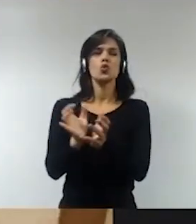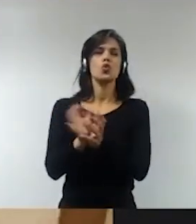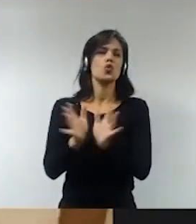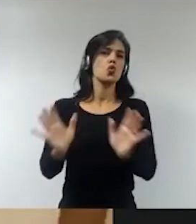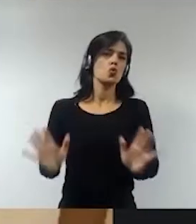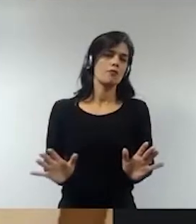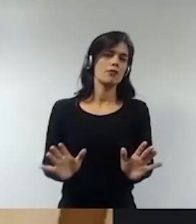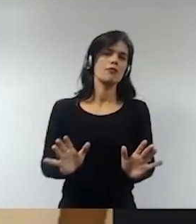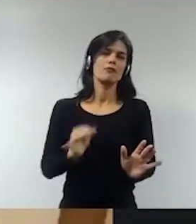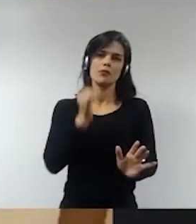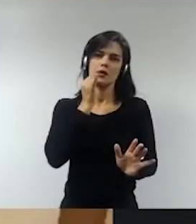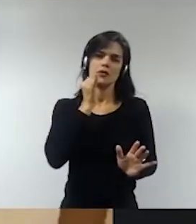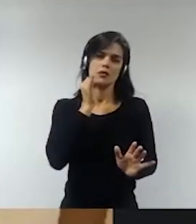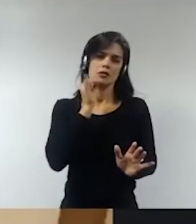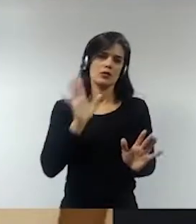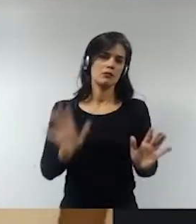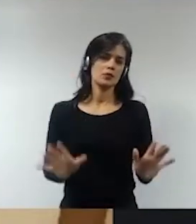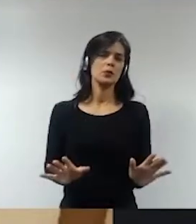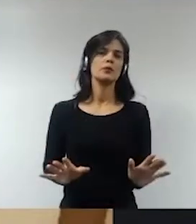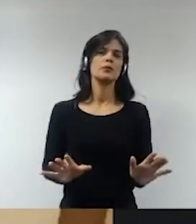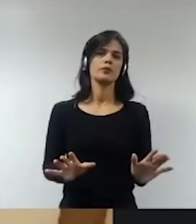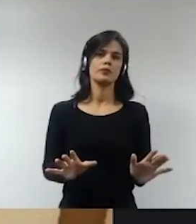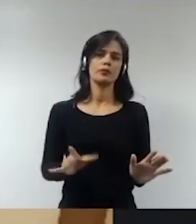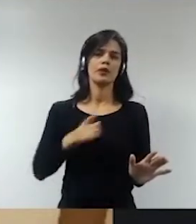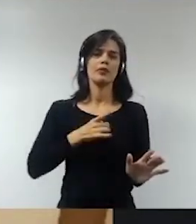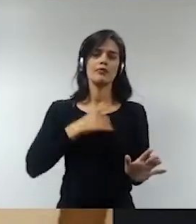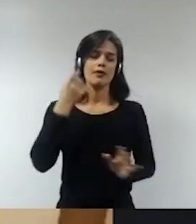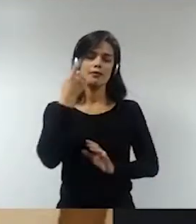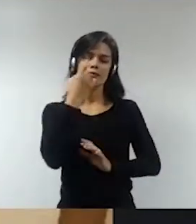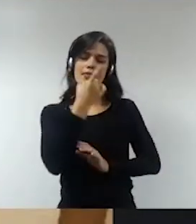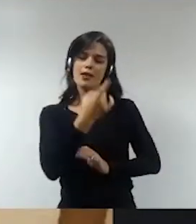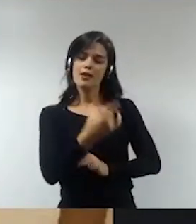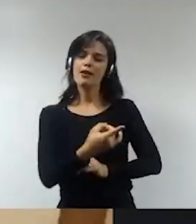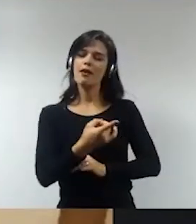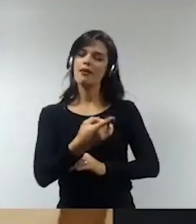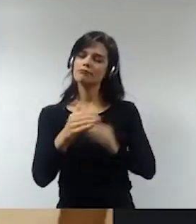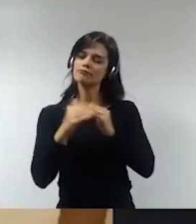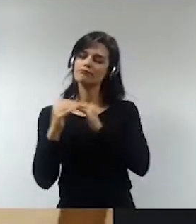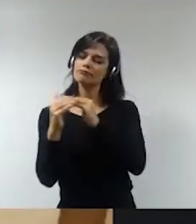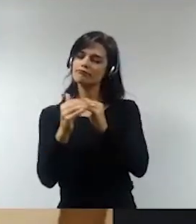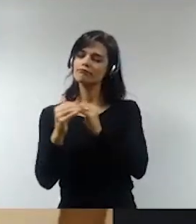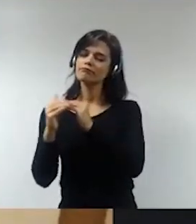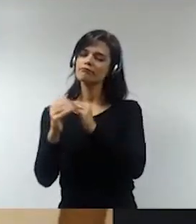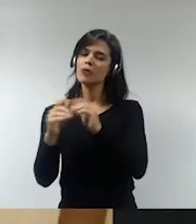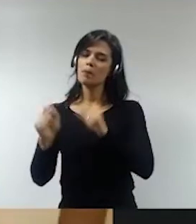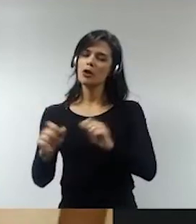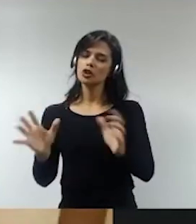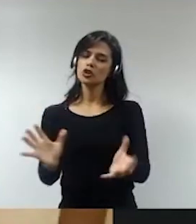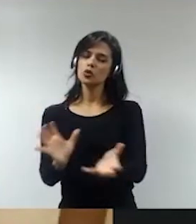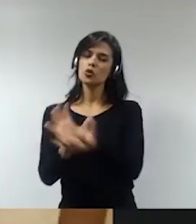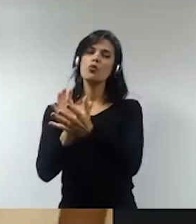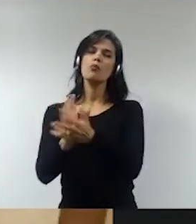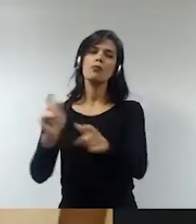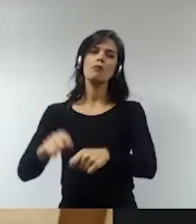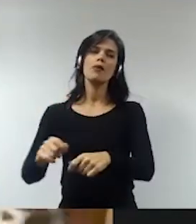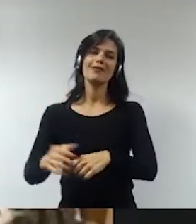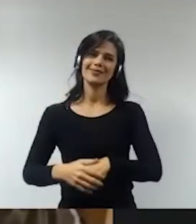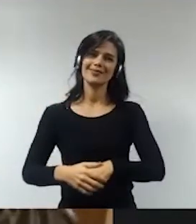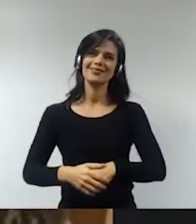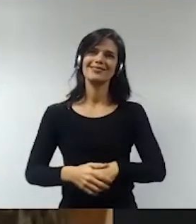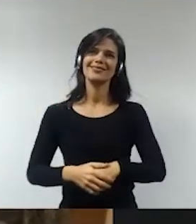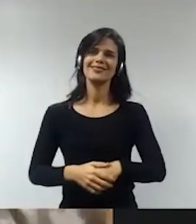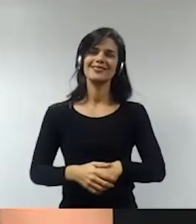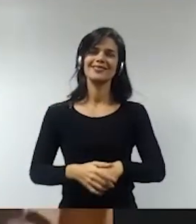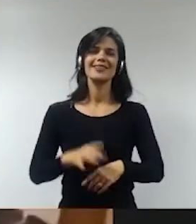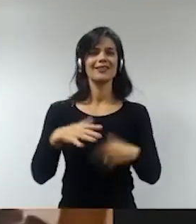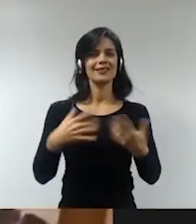fornecedor, parceiro, por exemplo, que estão com têm interesses homogêneos e podem ser agrupados. Então,